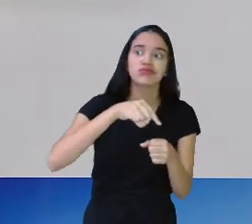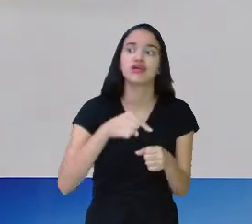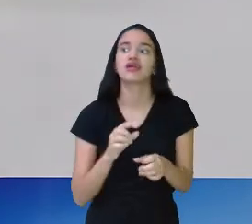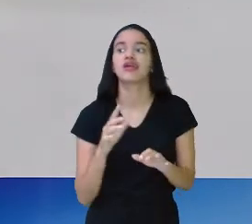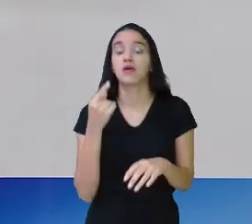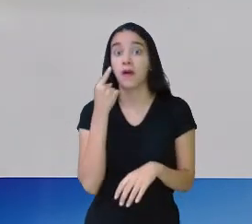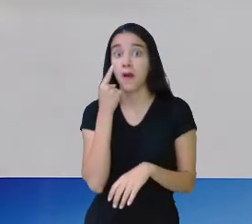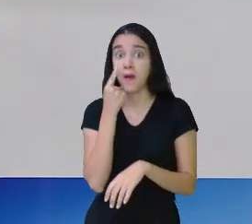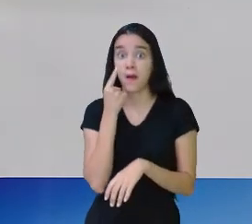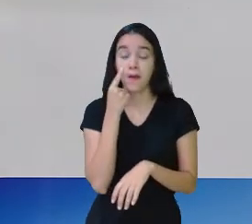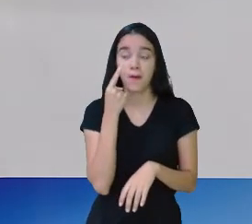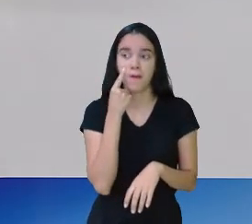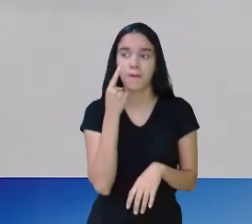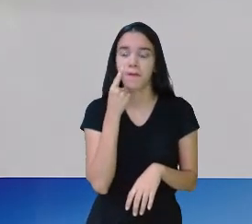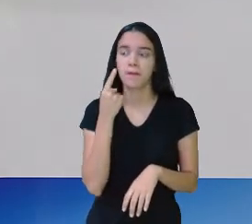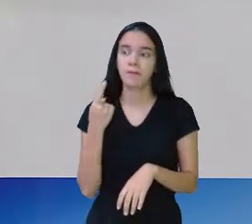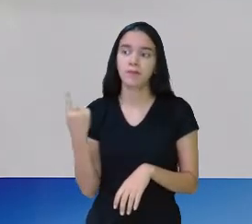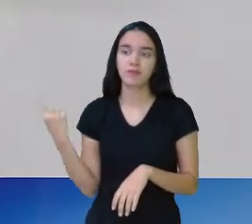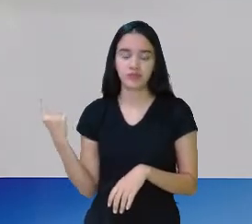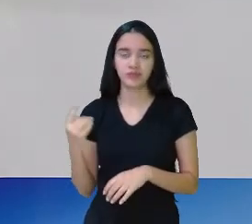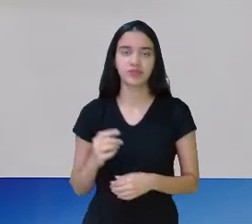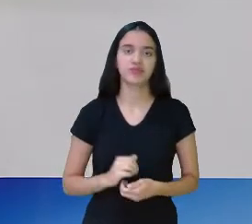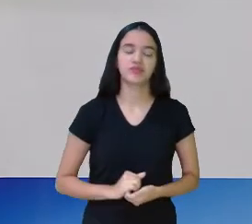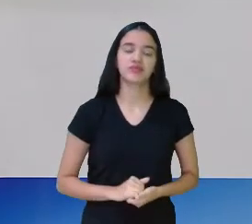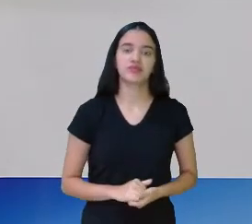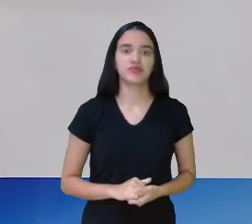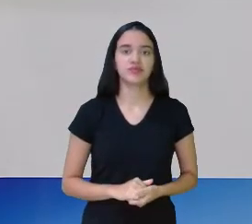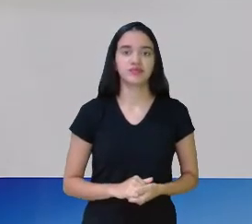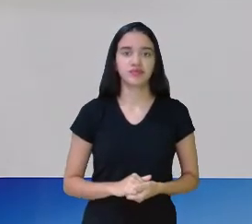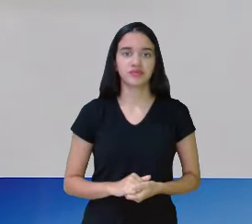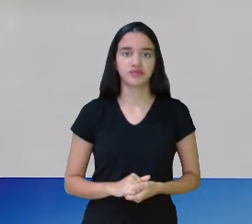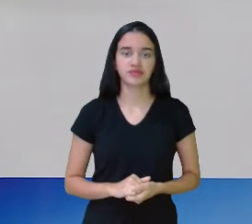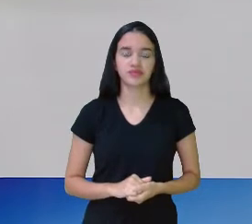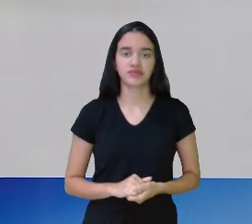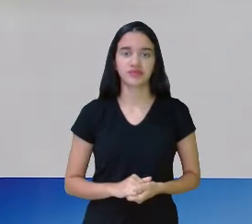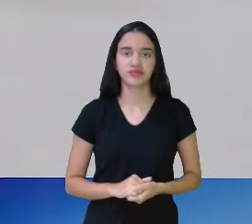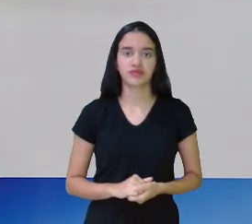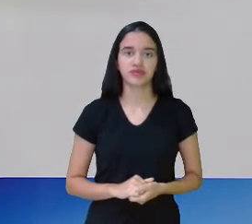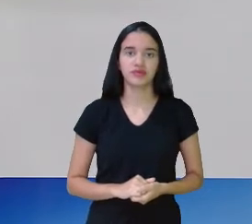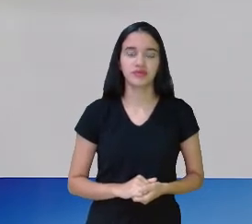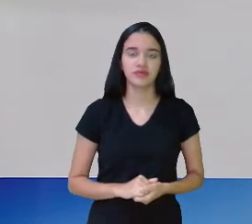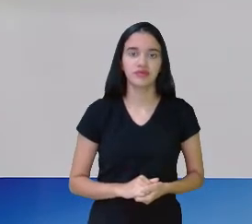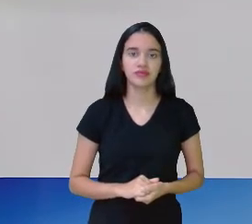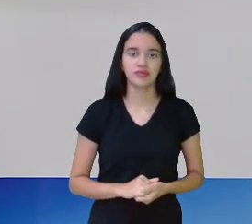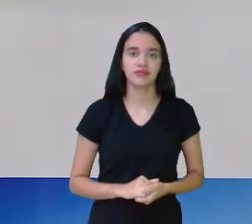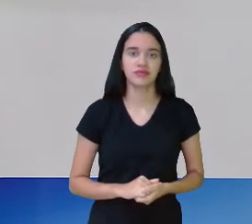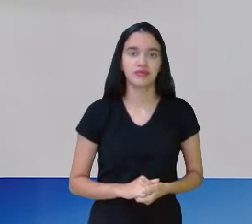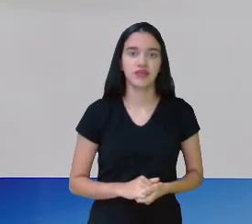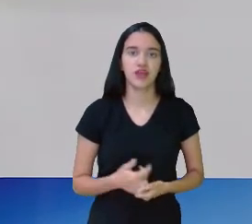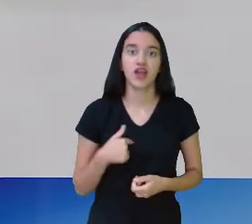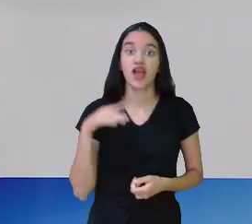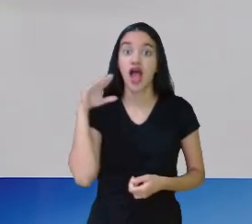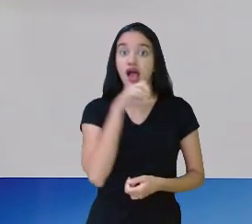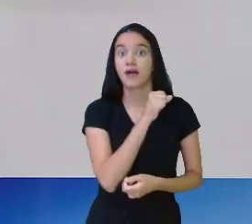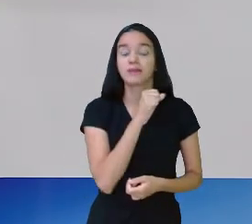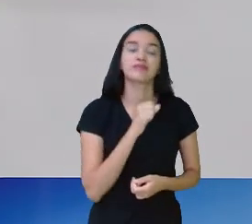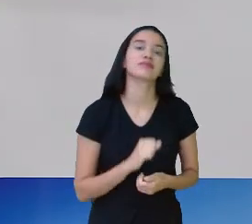Preste atenção. Ó, outra figura plana. Fazer bem rápido